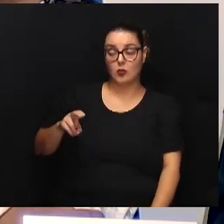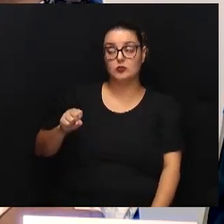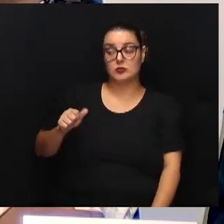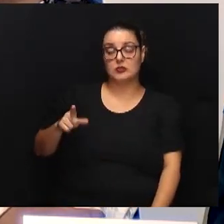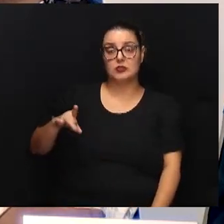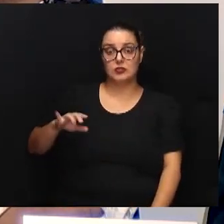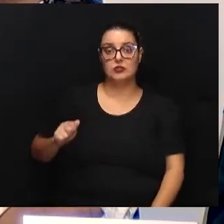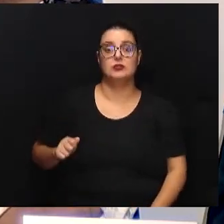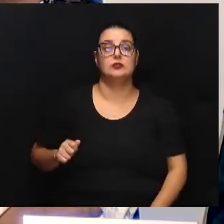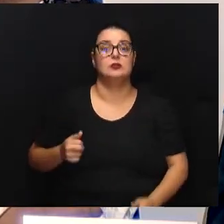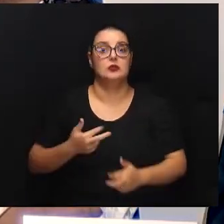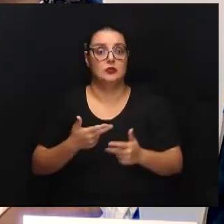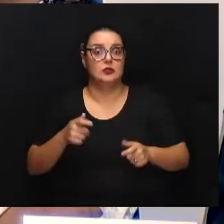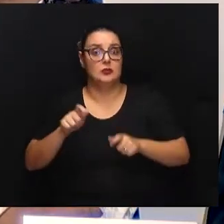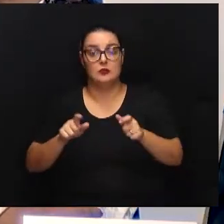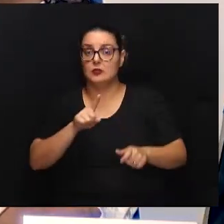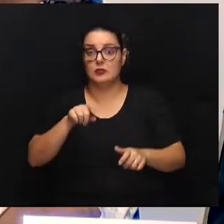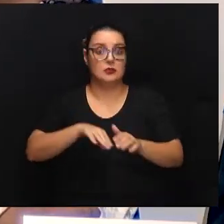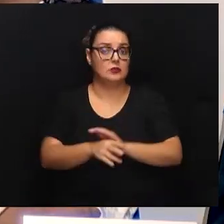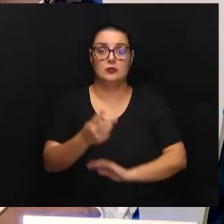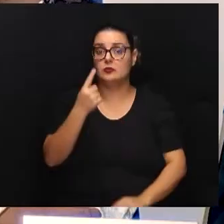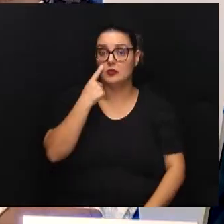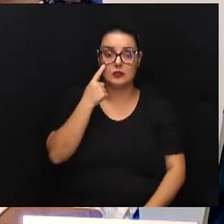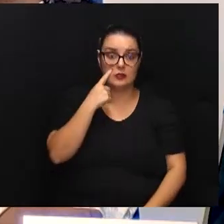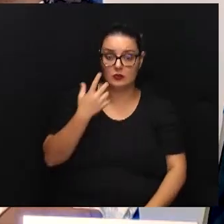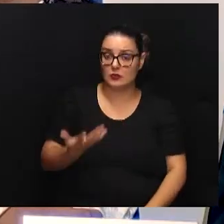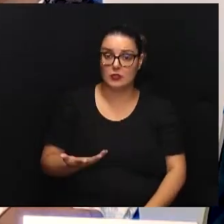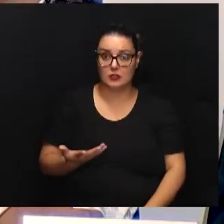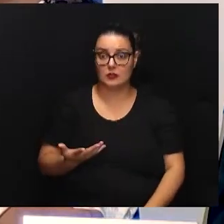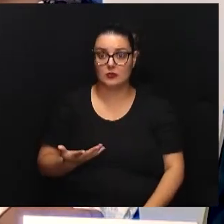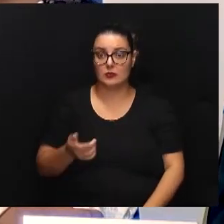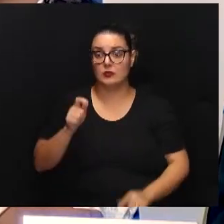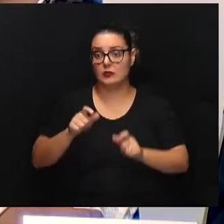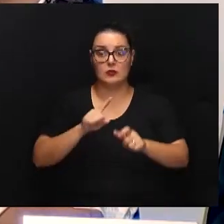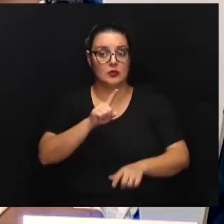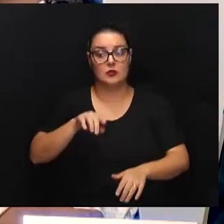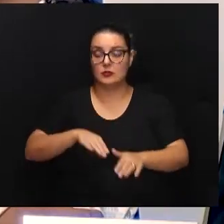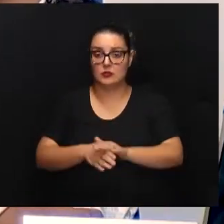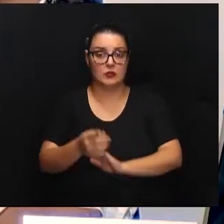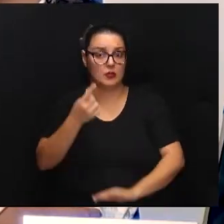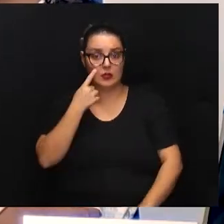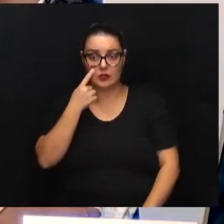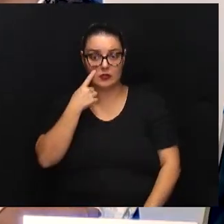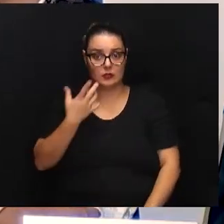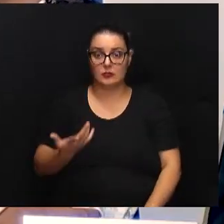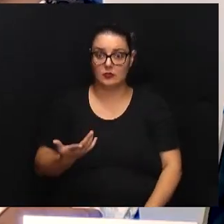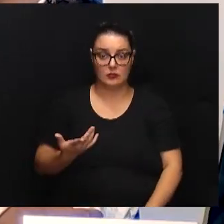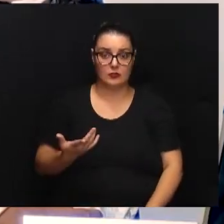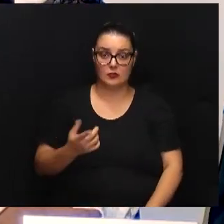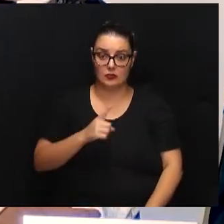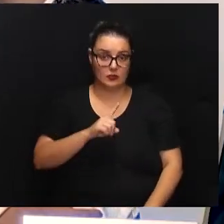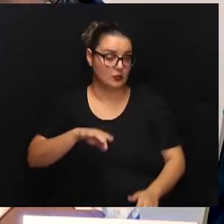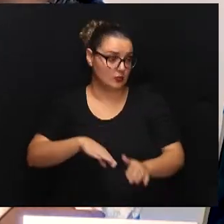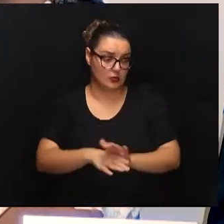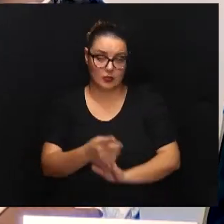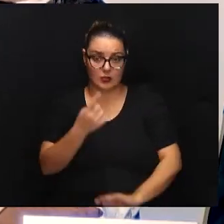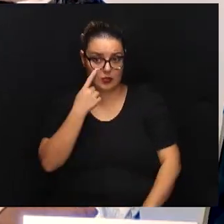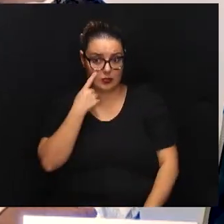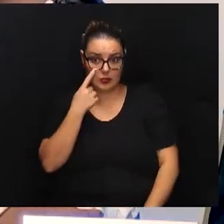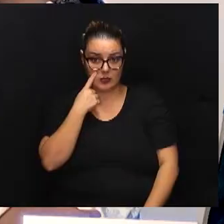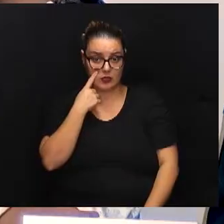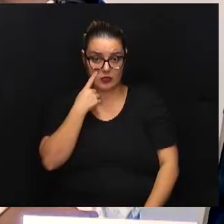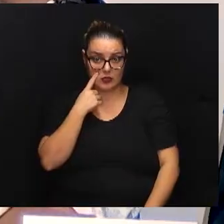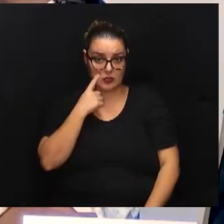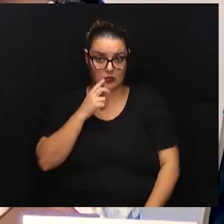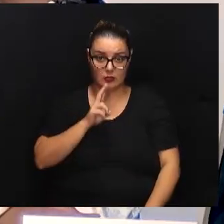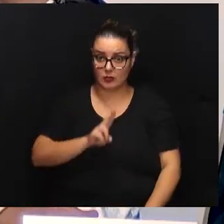ver. As pessoas não estão acostumadas a ver, as pessoas não estão acostumadas a ver uma universidade pública cheia de pessoas